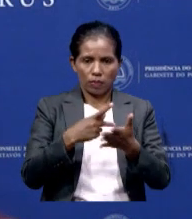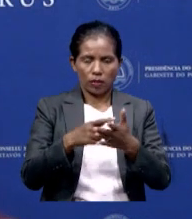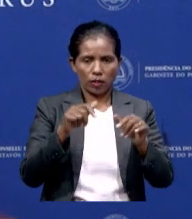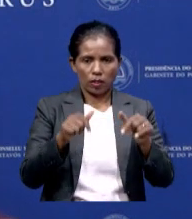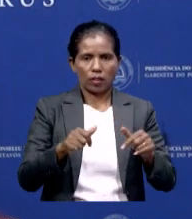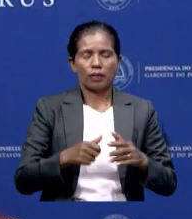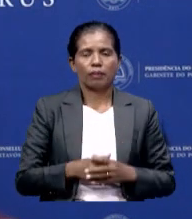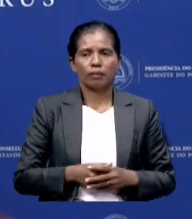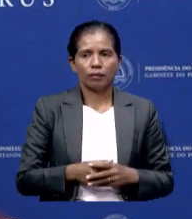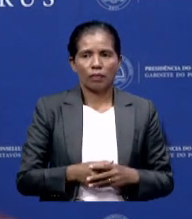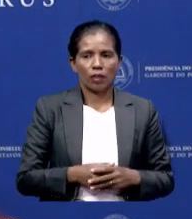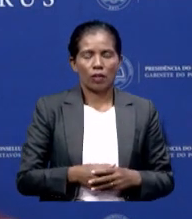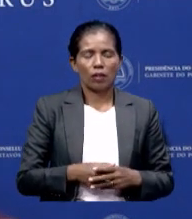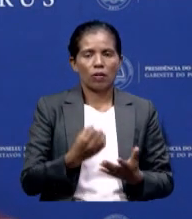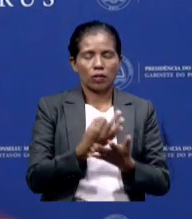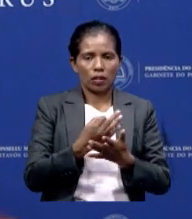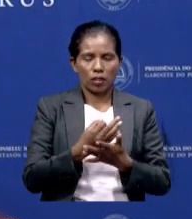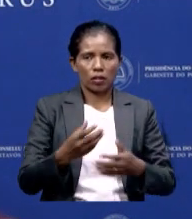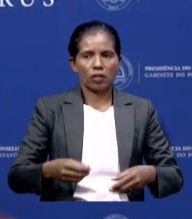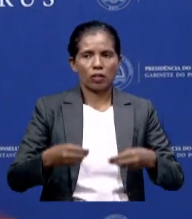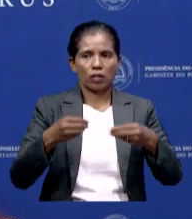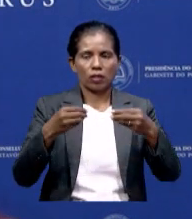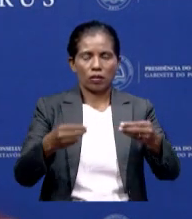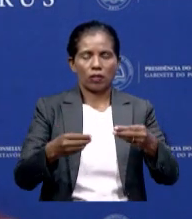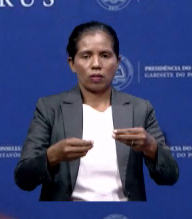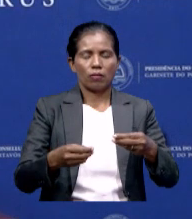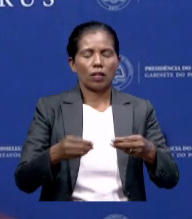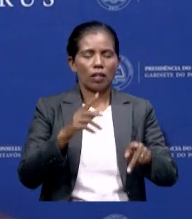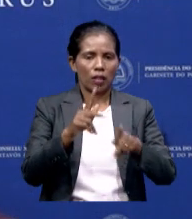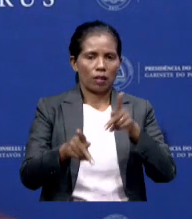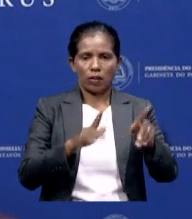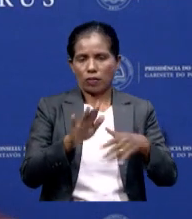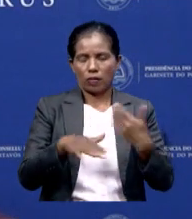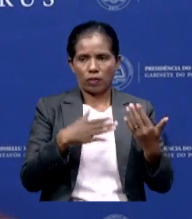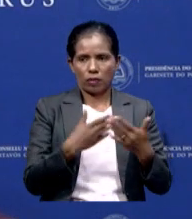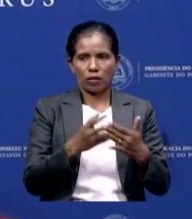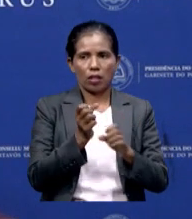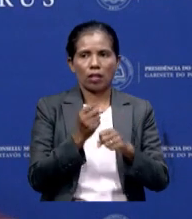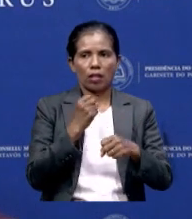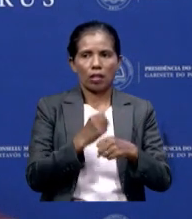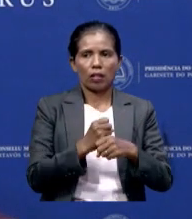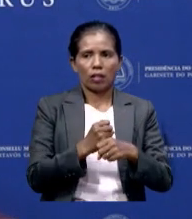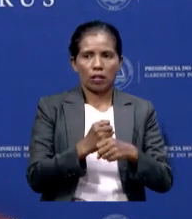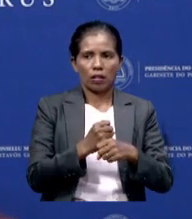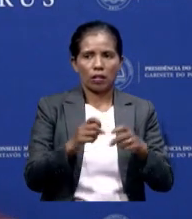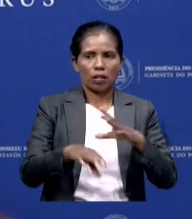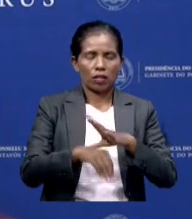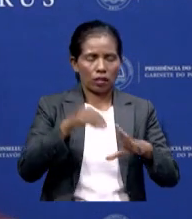Bahia, subsídio nesse for forma universal. Para halo, sai ter